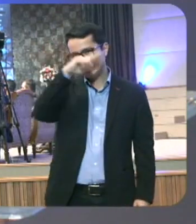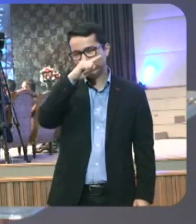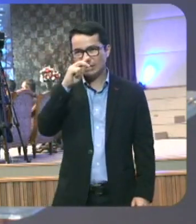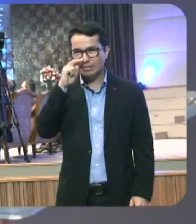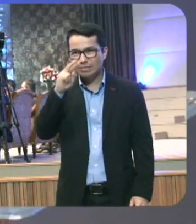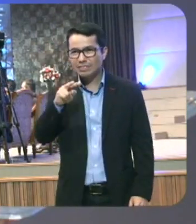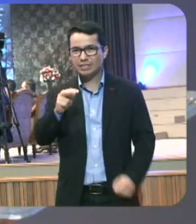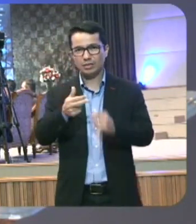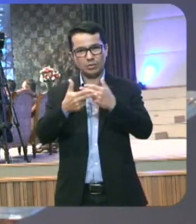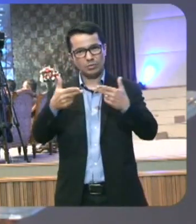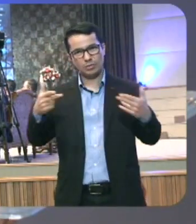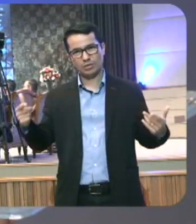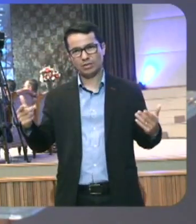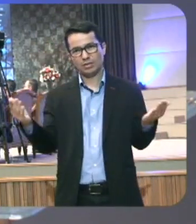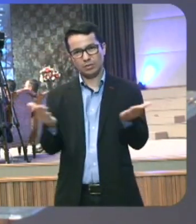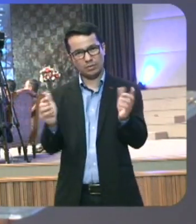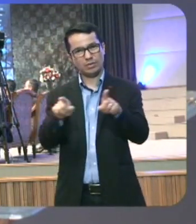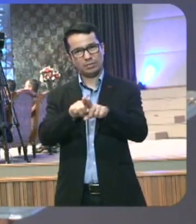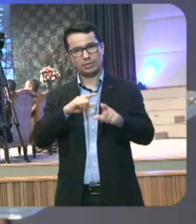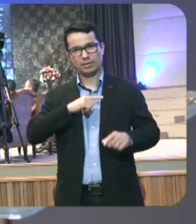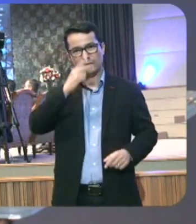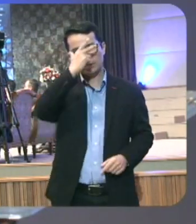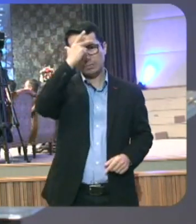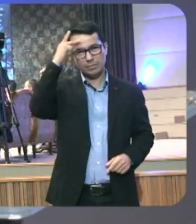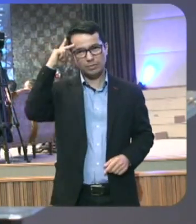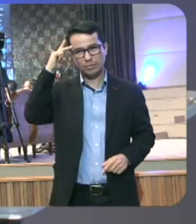visual. Então a pessoa